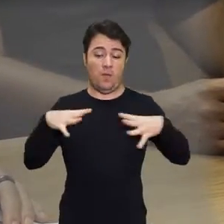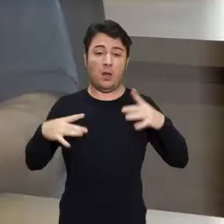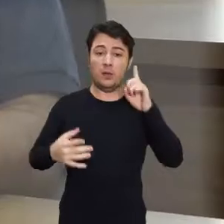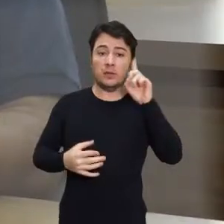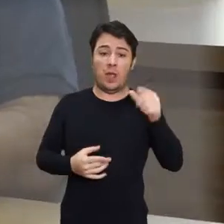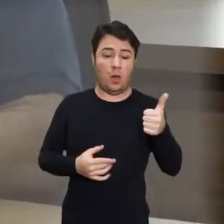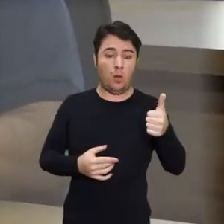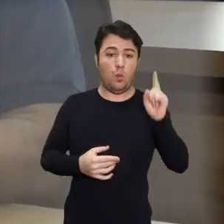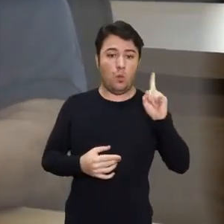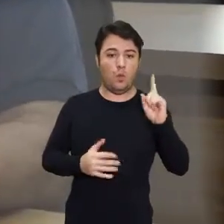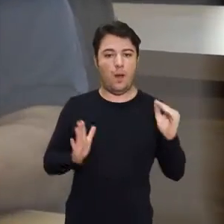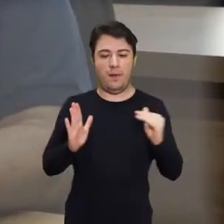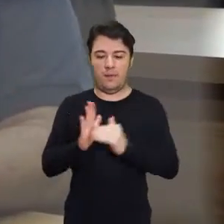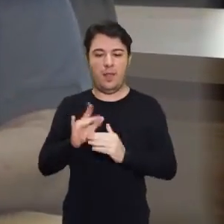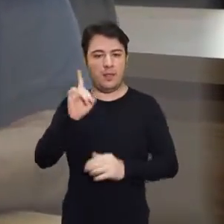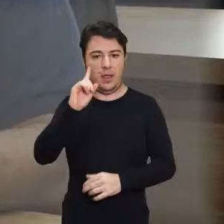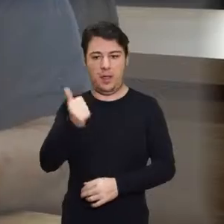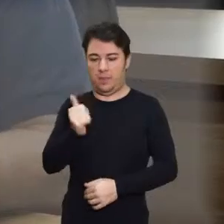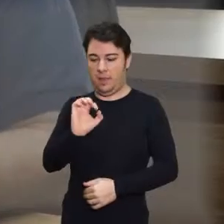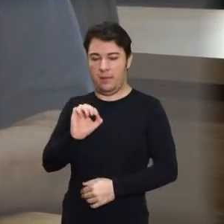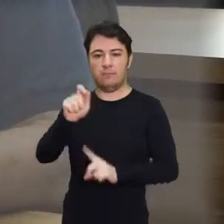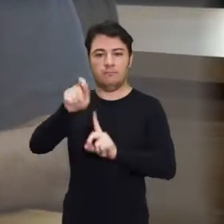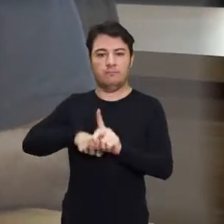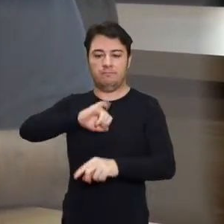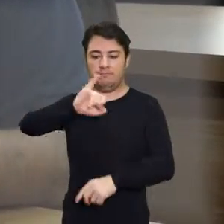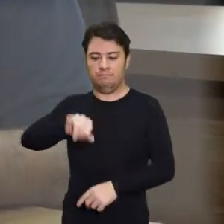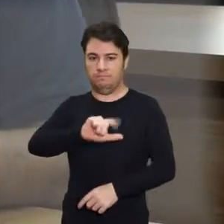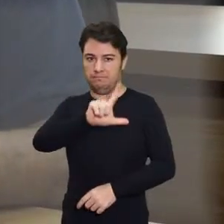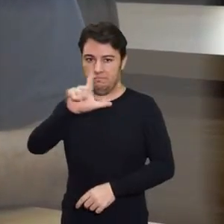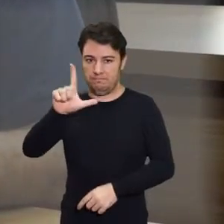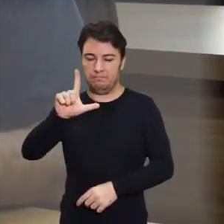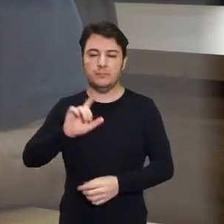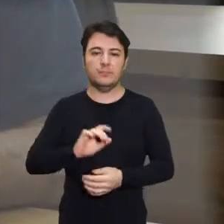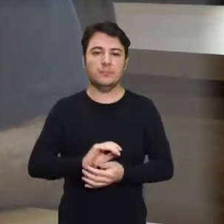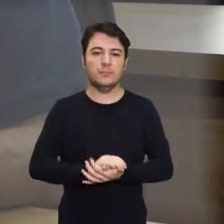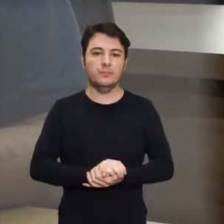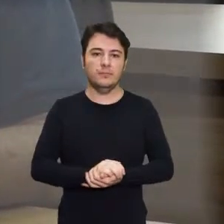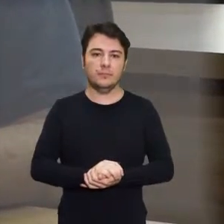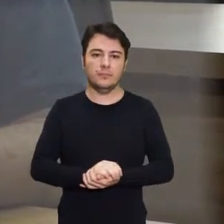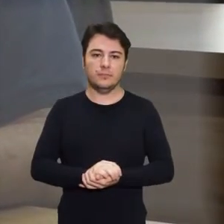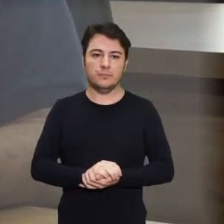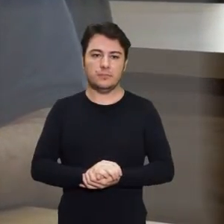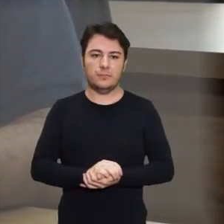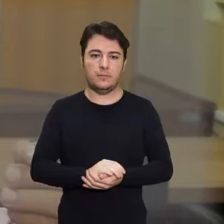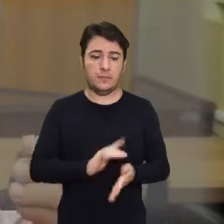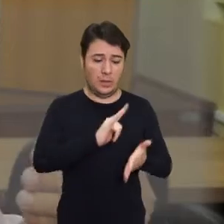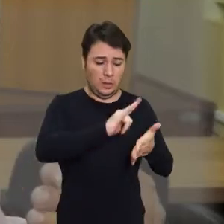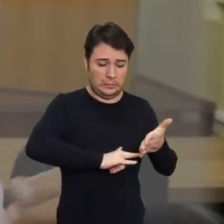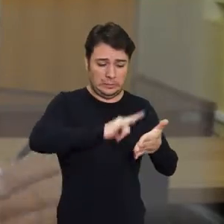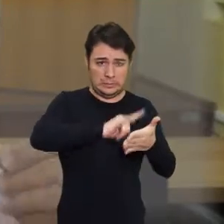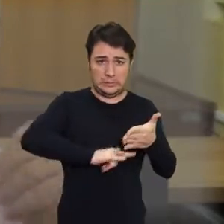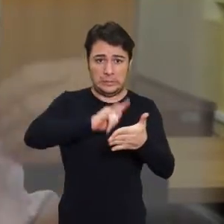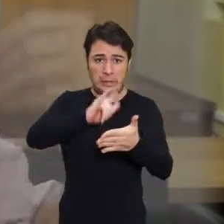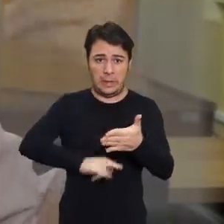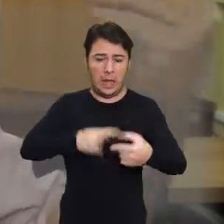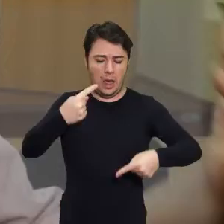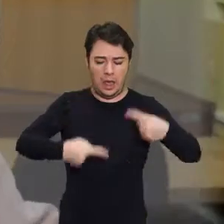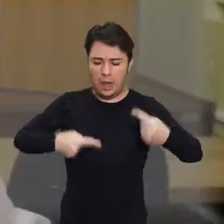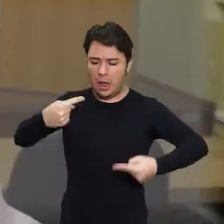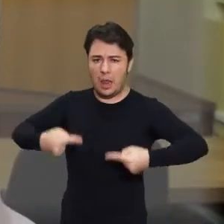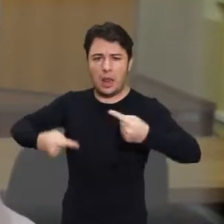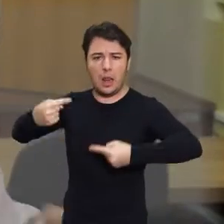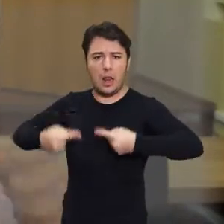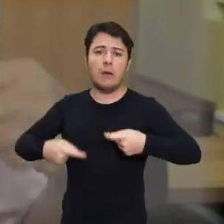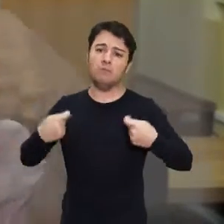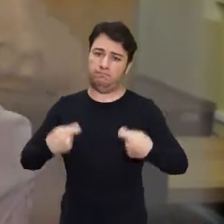do2020 antes do início do próximo recesso previsto para o período de 1 a 10 de Julho essas peças vão